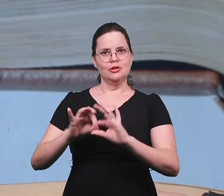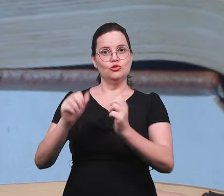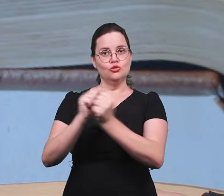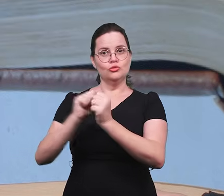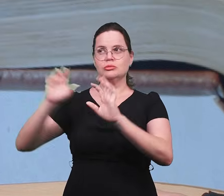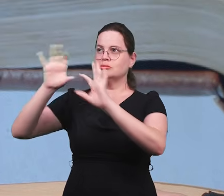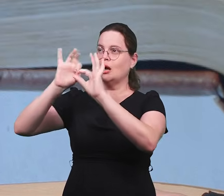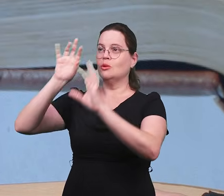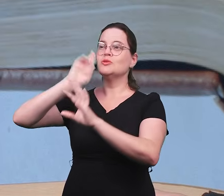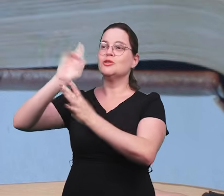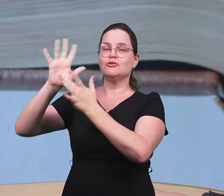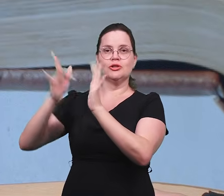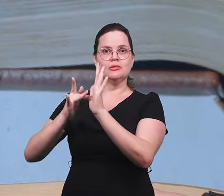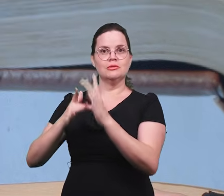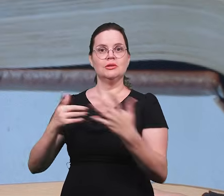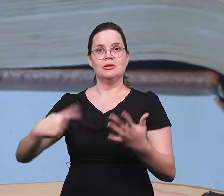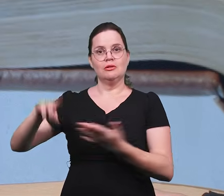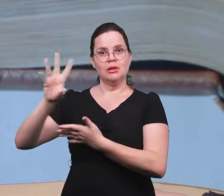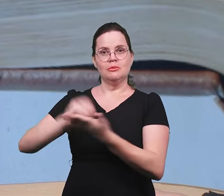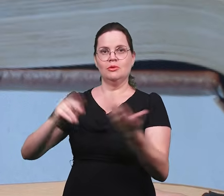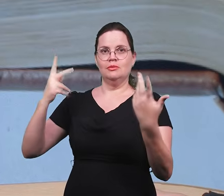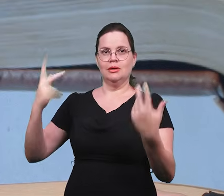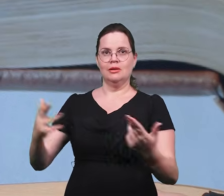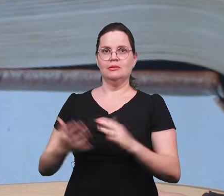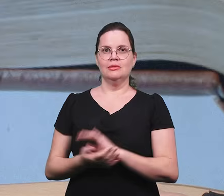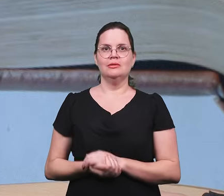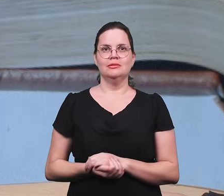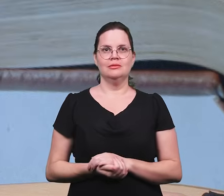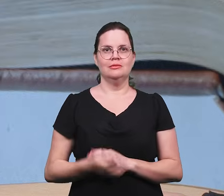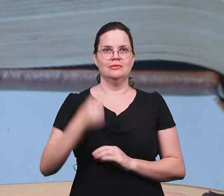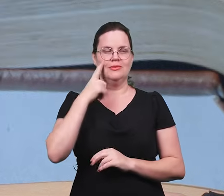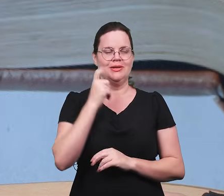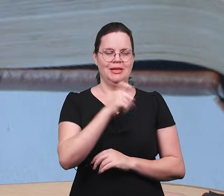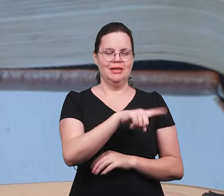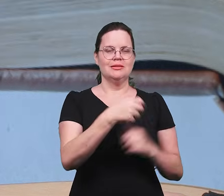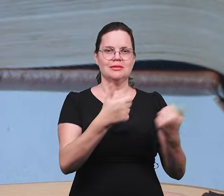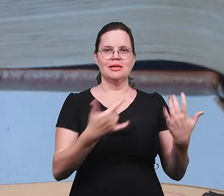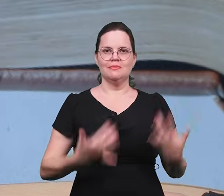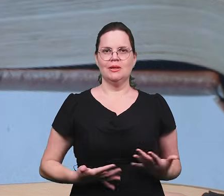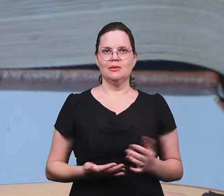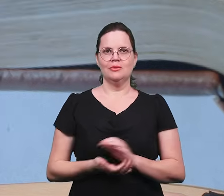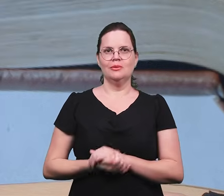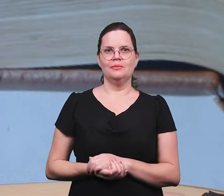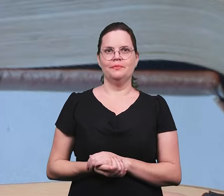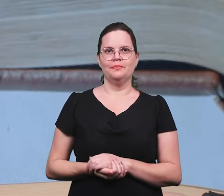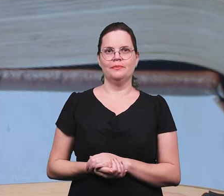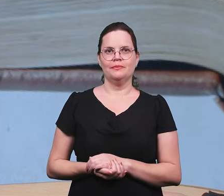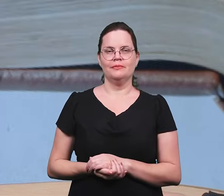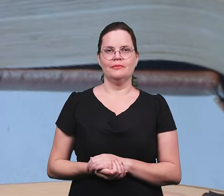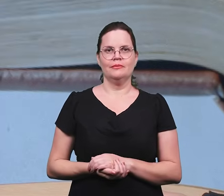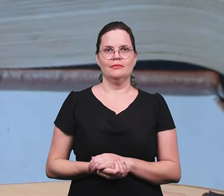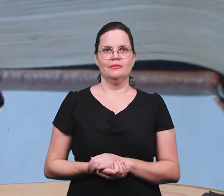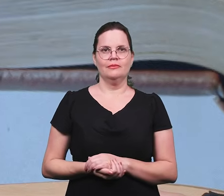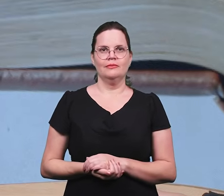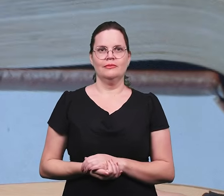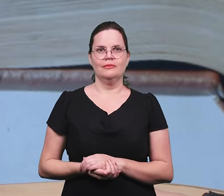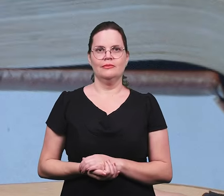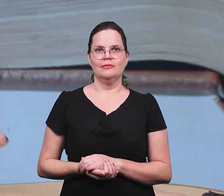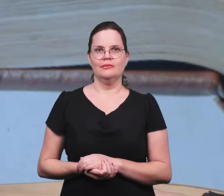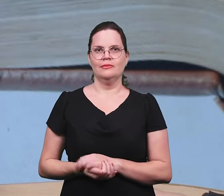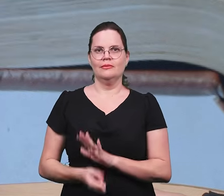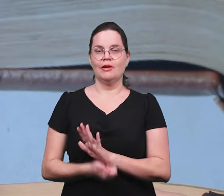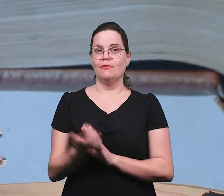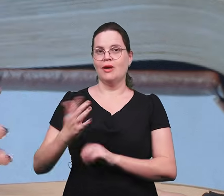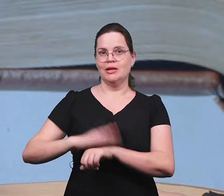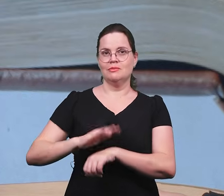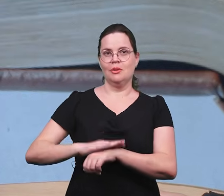como Jesus agia, né? Foi muito interessante essa abordagem que a Eveline trouxe, de que muitas vezes nós estamos aqui